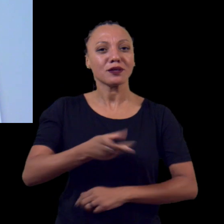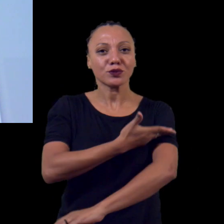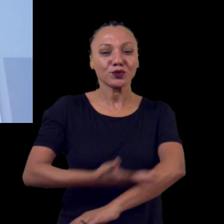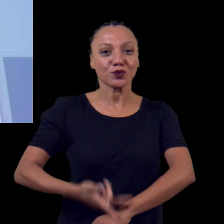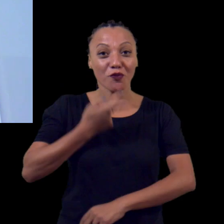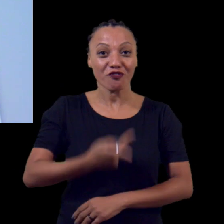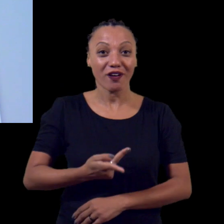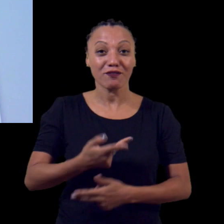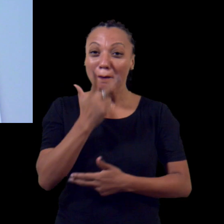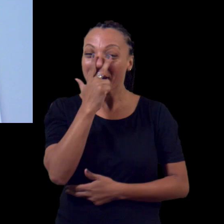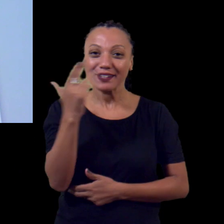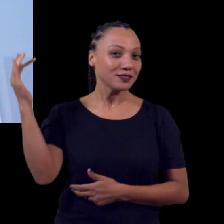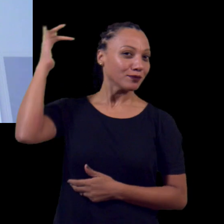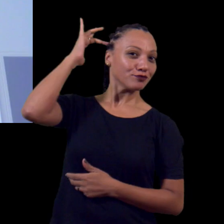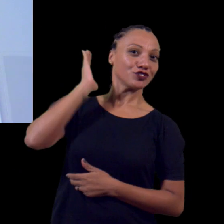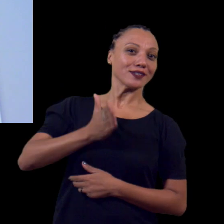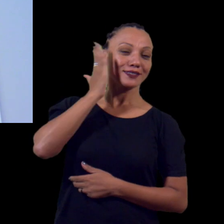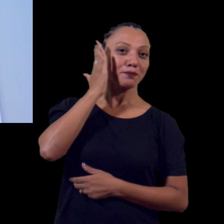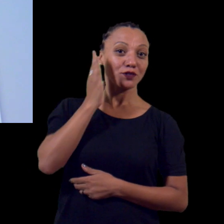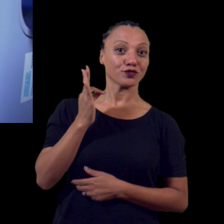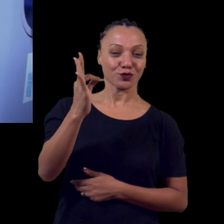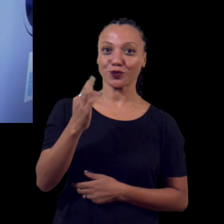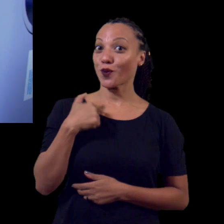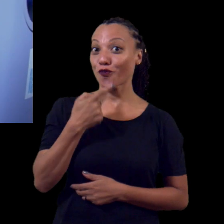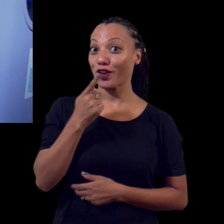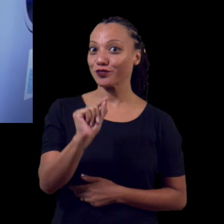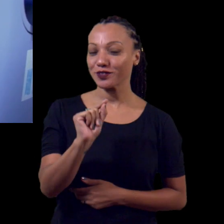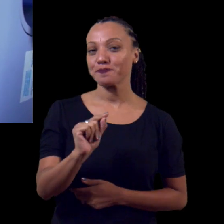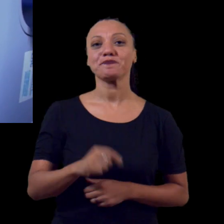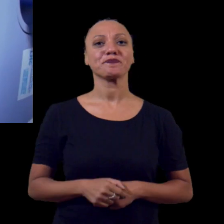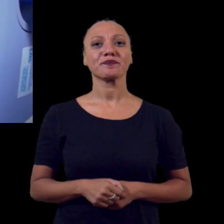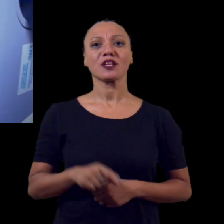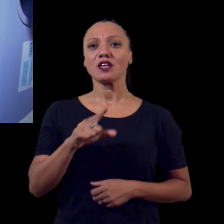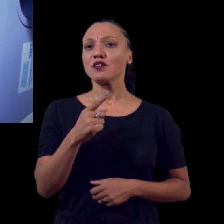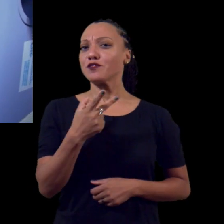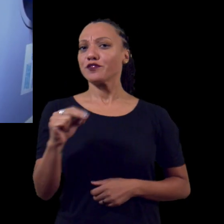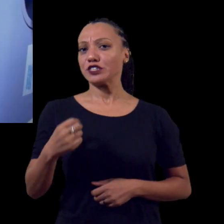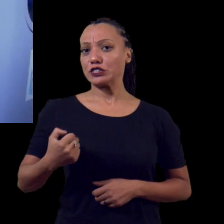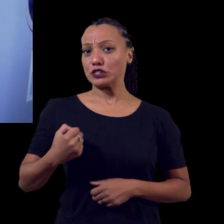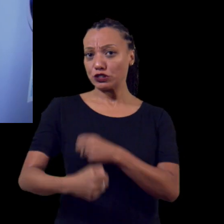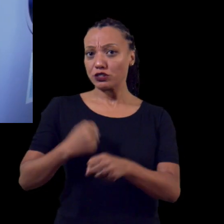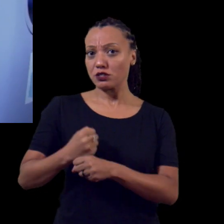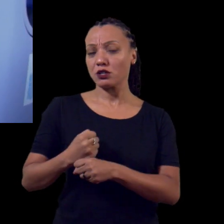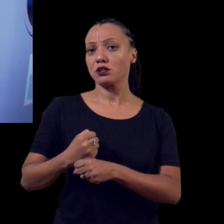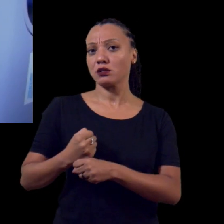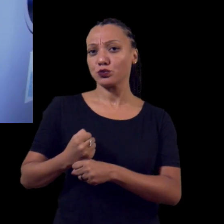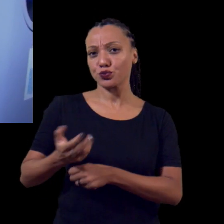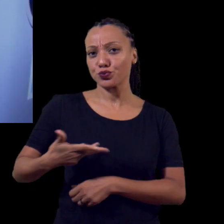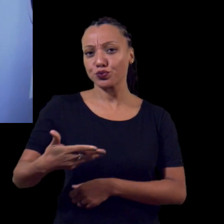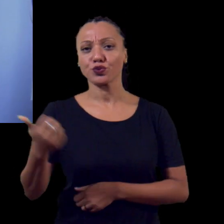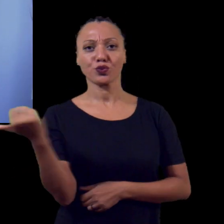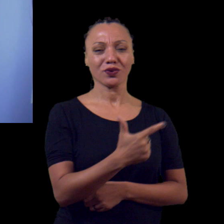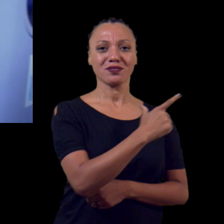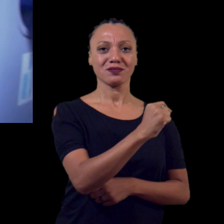parecer que meu subconsciente previa o que aconteceria comigo. Eu dizia, prefiro viver 20 anos a 100 por hora que 100 anos a